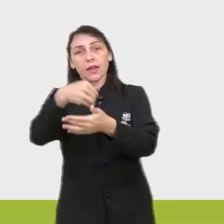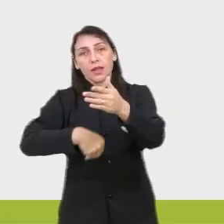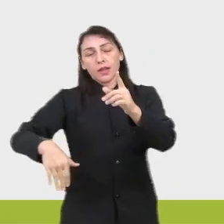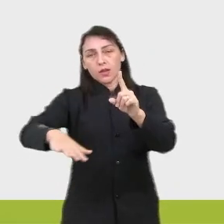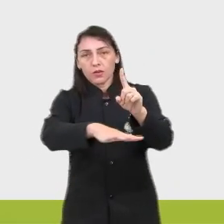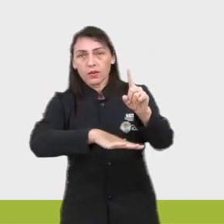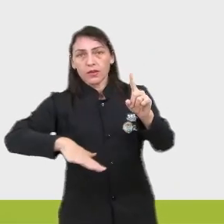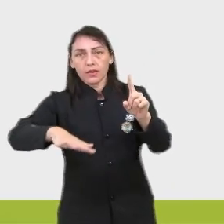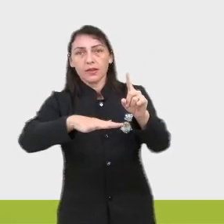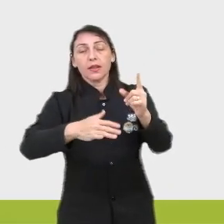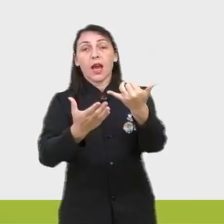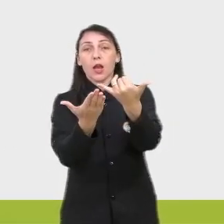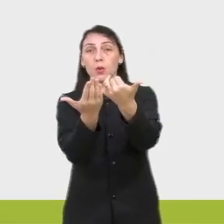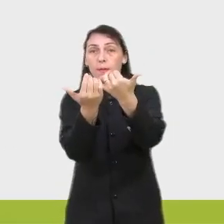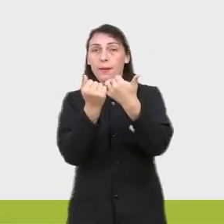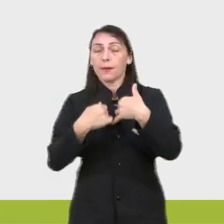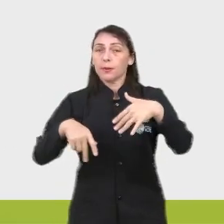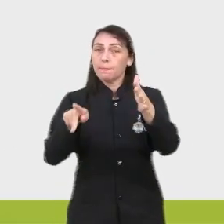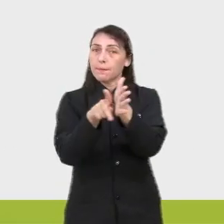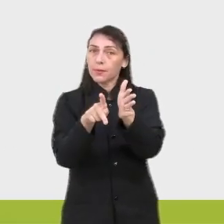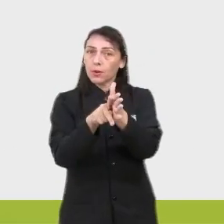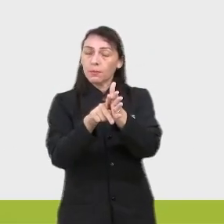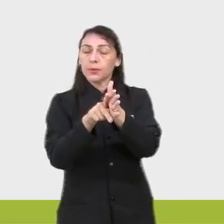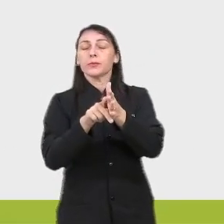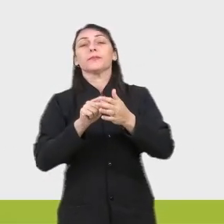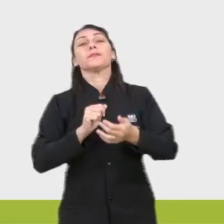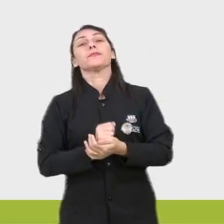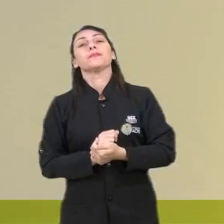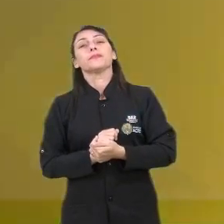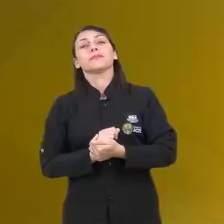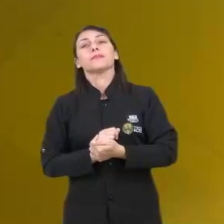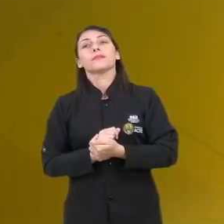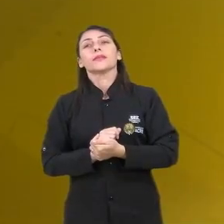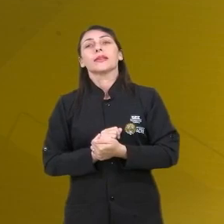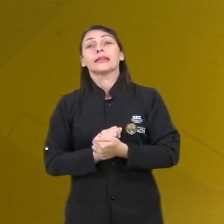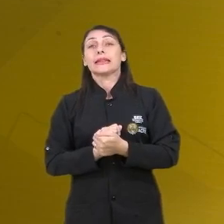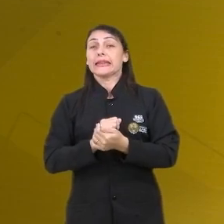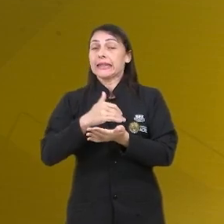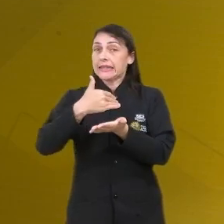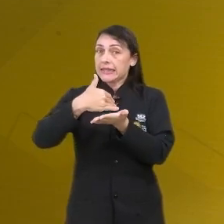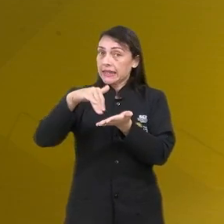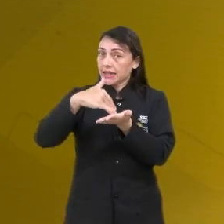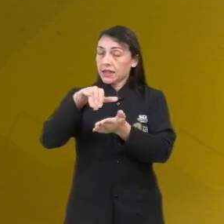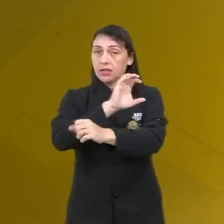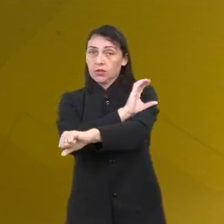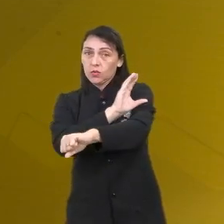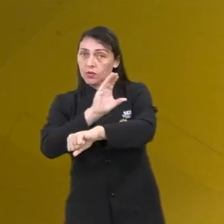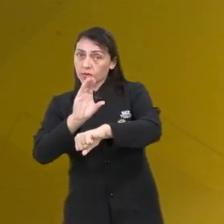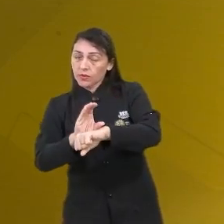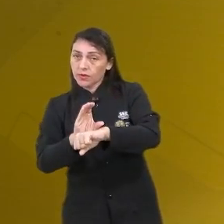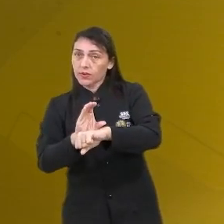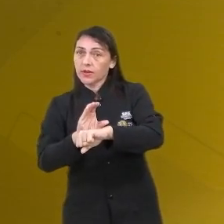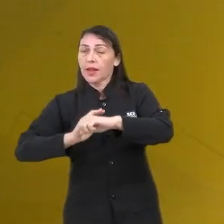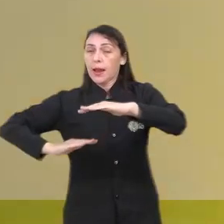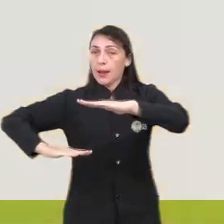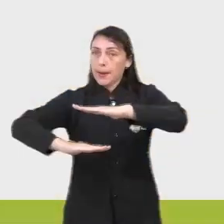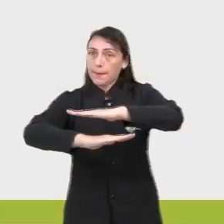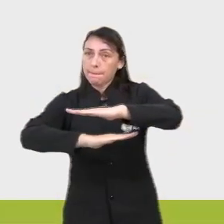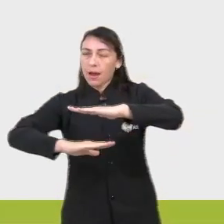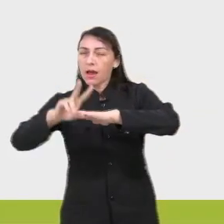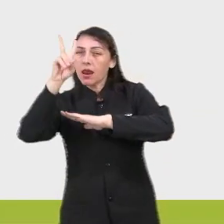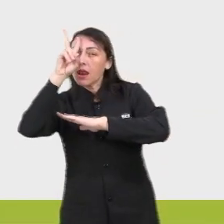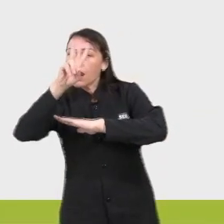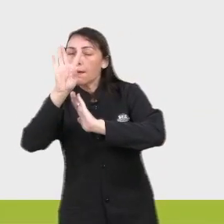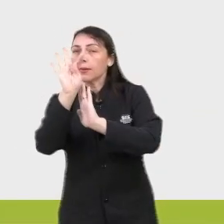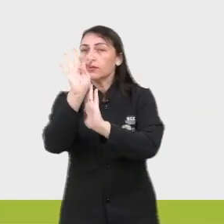sociedade e um patrimônio próprio, certo? Setorizado na Secretaria de Cultura. E embaixo, pessoal, lembra